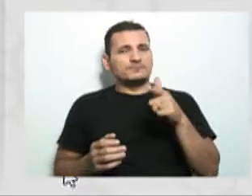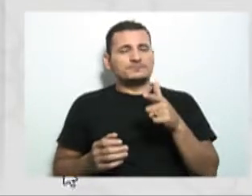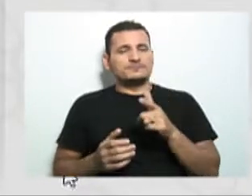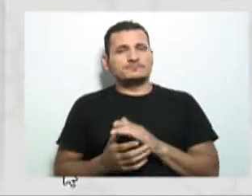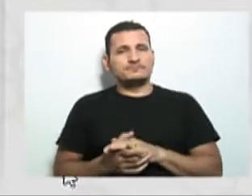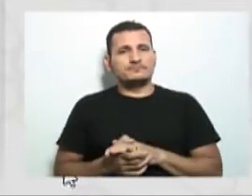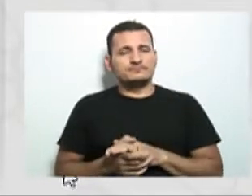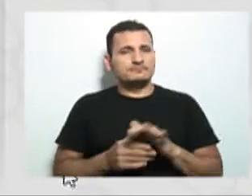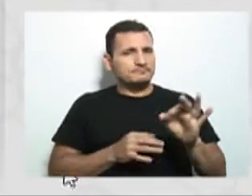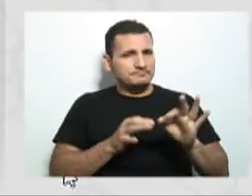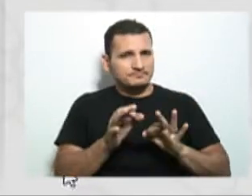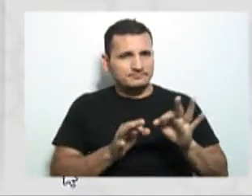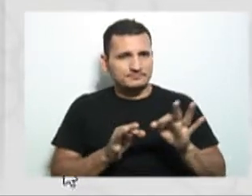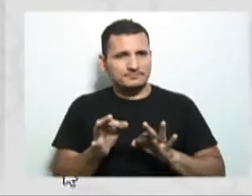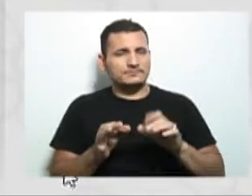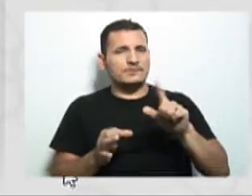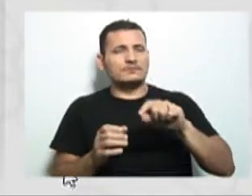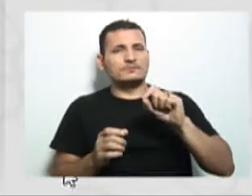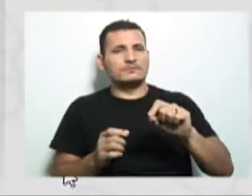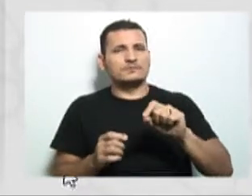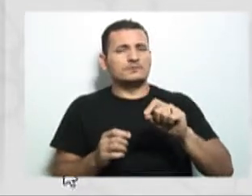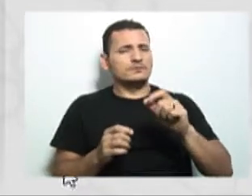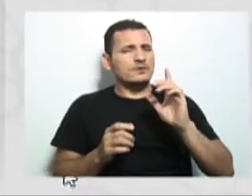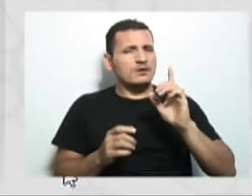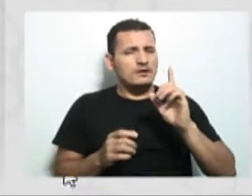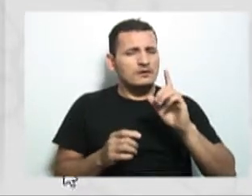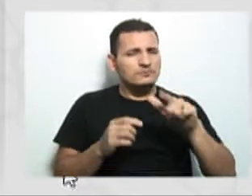O planejamento é uma atividade